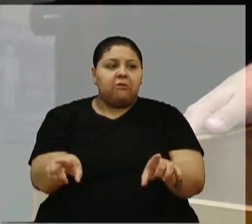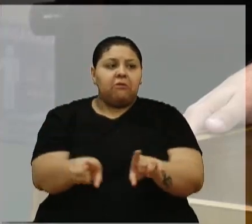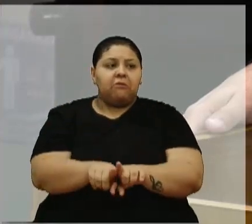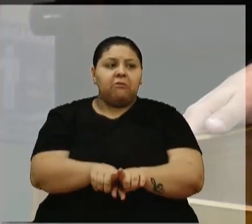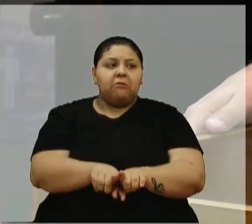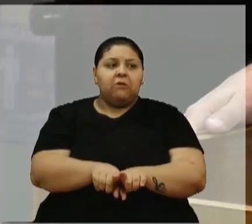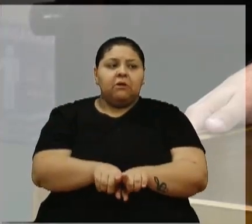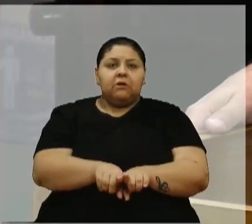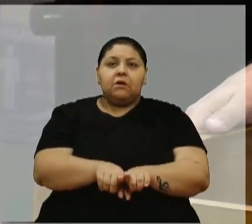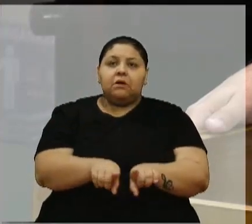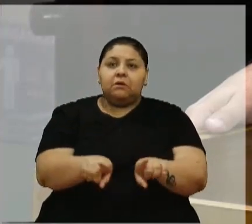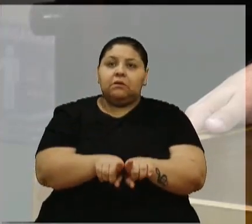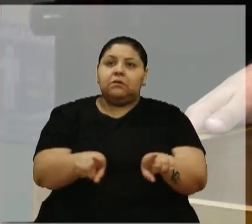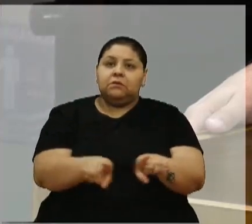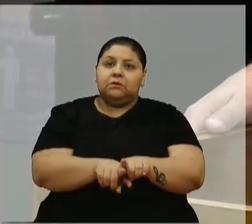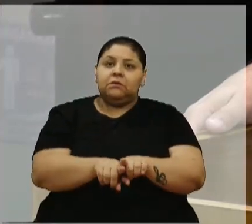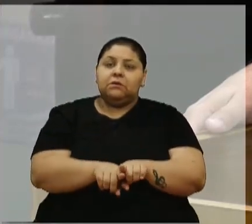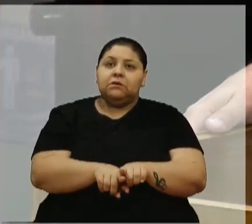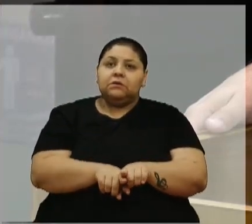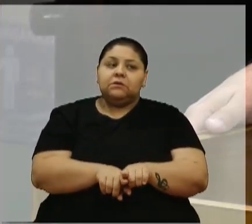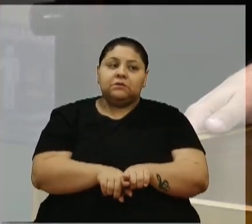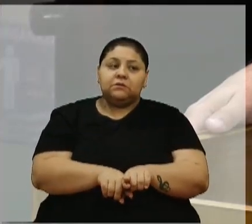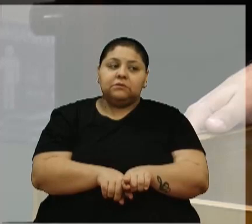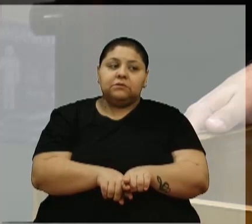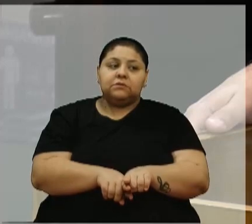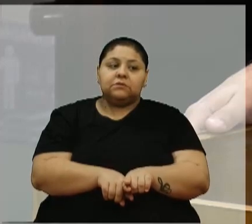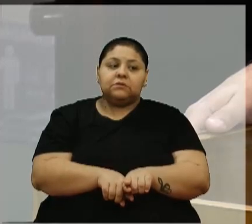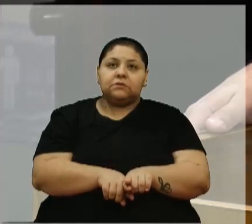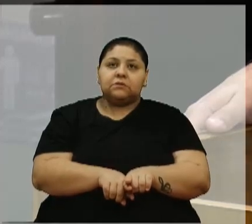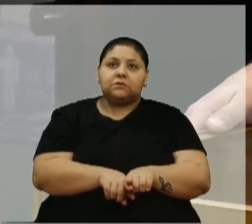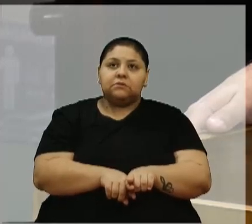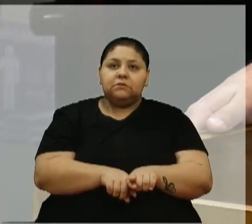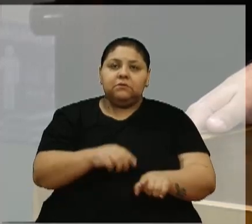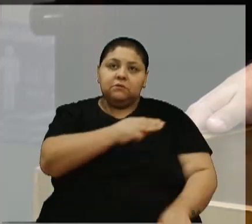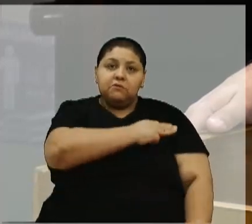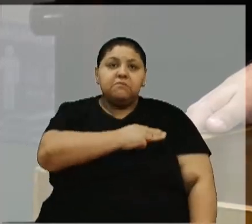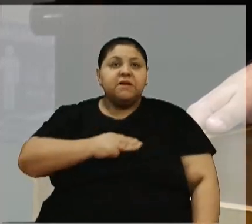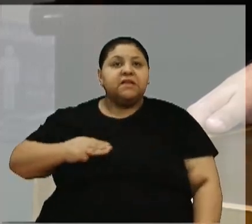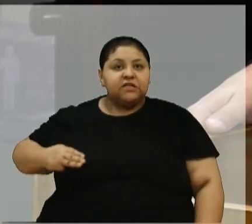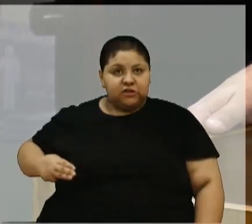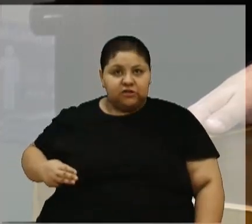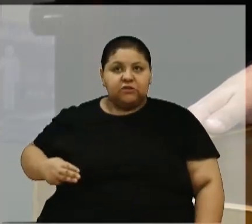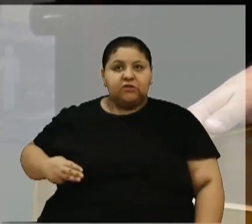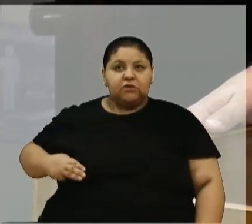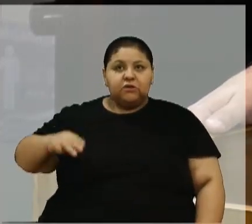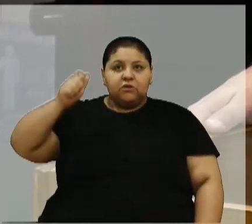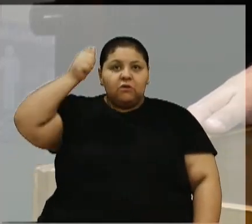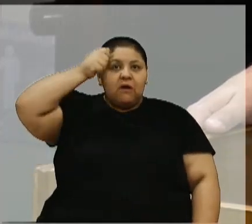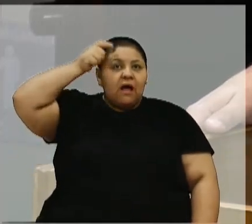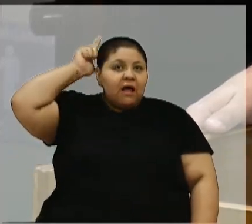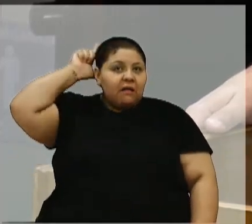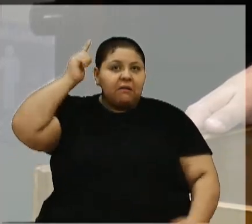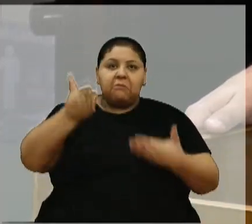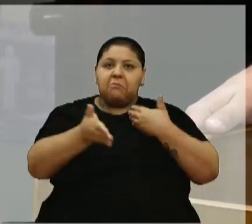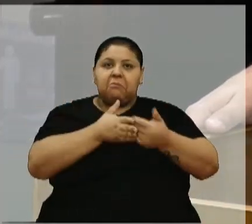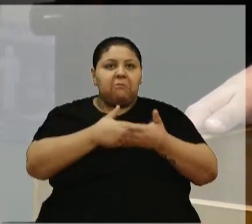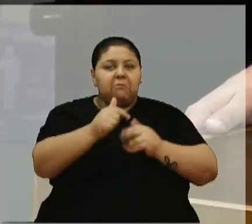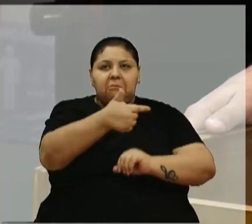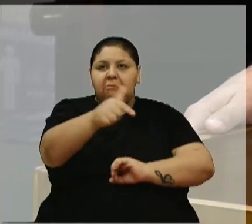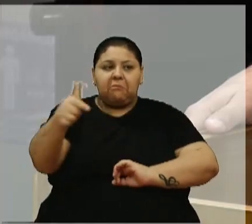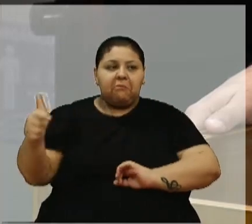foi decapitar, né, o ministro Supremo, Alexandre de Moraes, ou qualquer outro. Inclusive os indicados